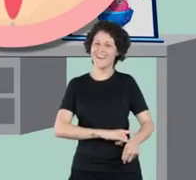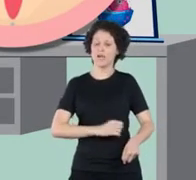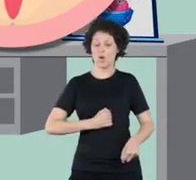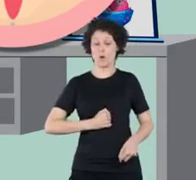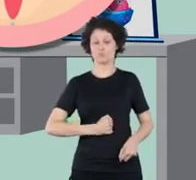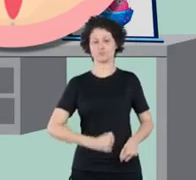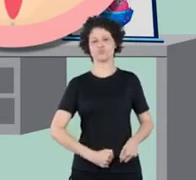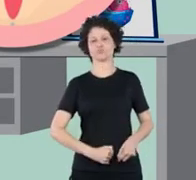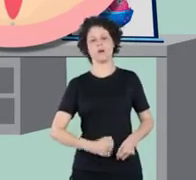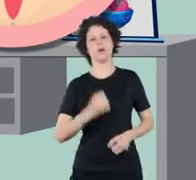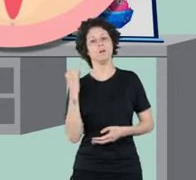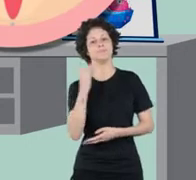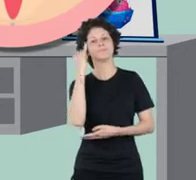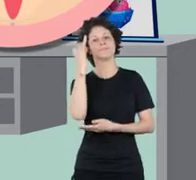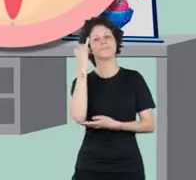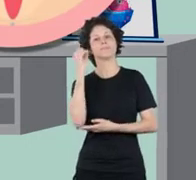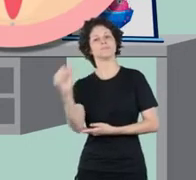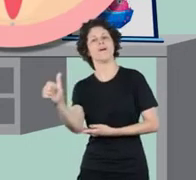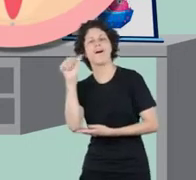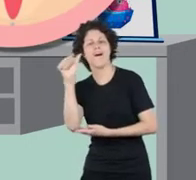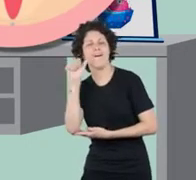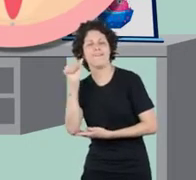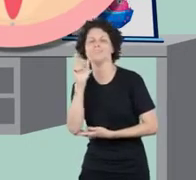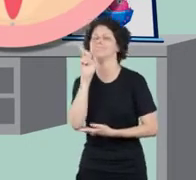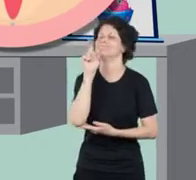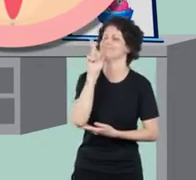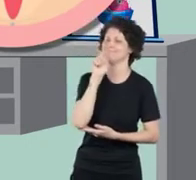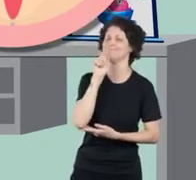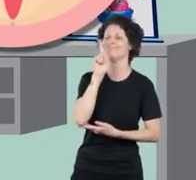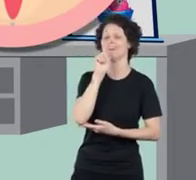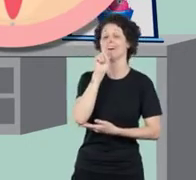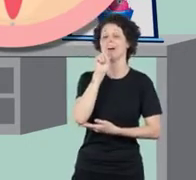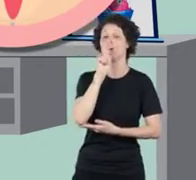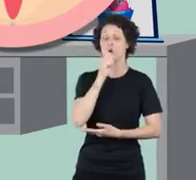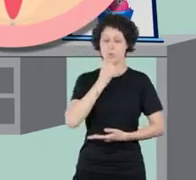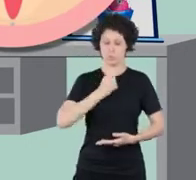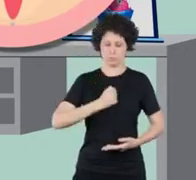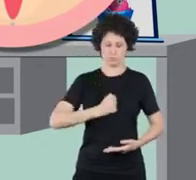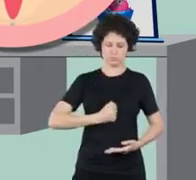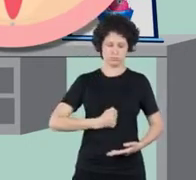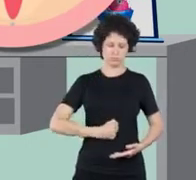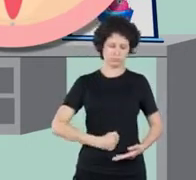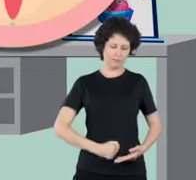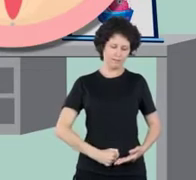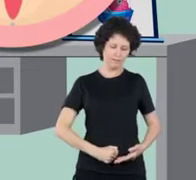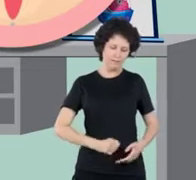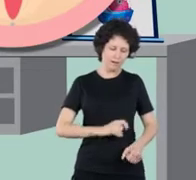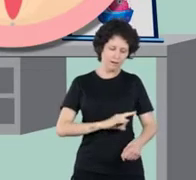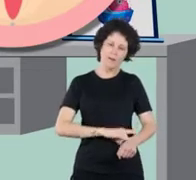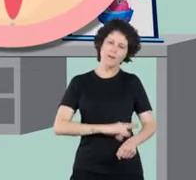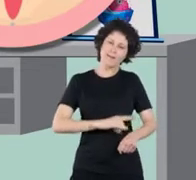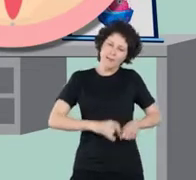durante esse processo, é importante que o cocô esteja lubrificado. Para isso, devemos lembrar de tomar água e ingerir as fibras